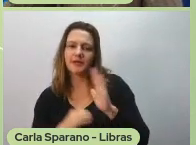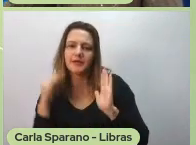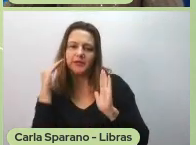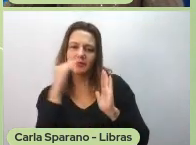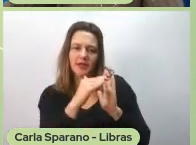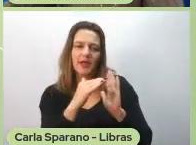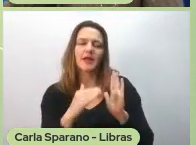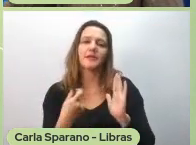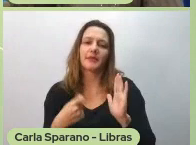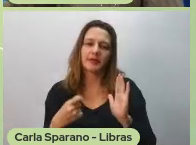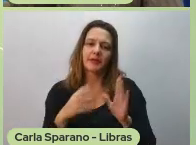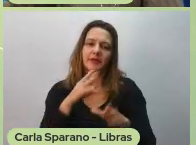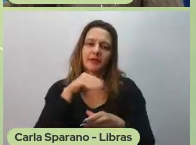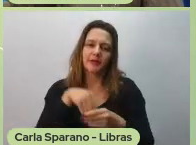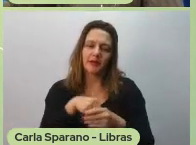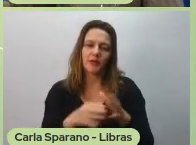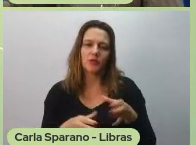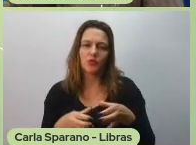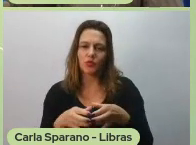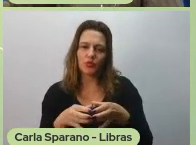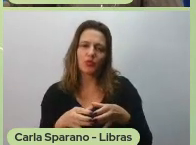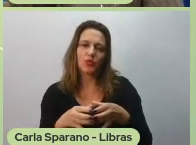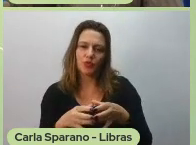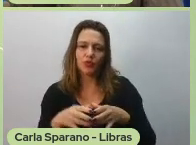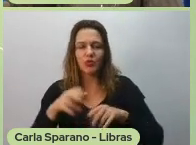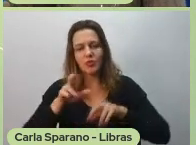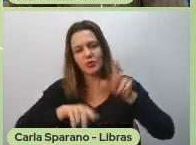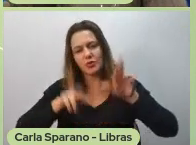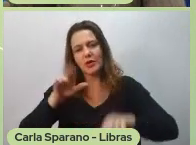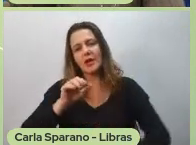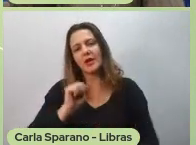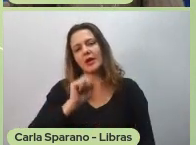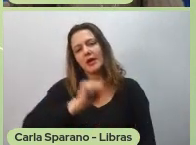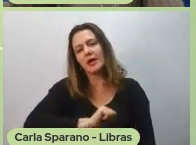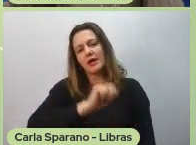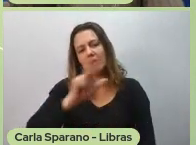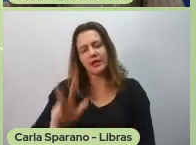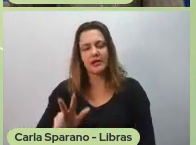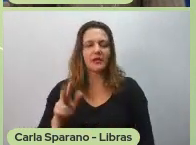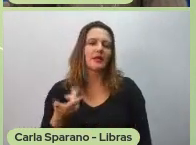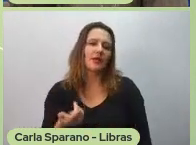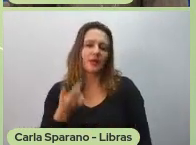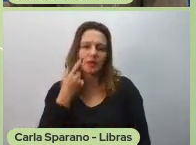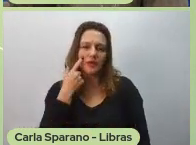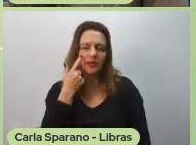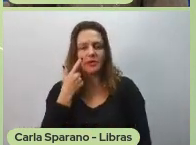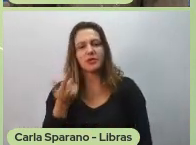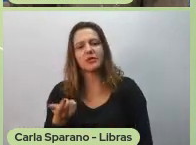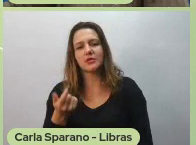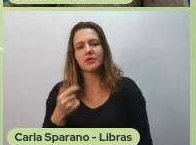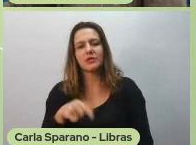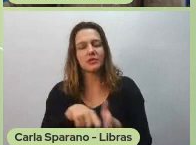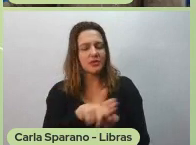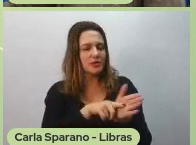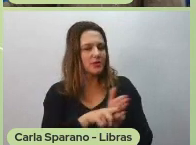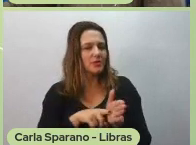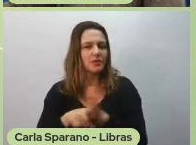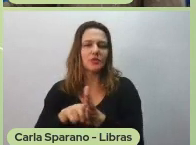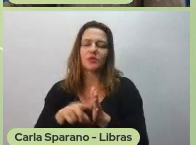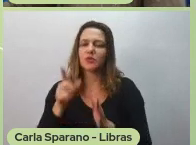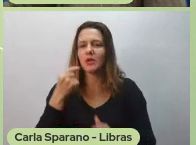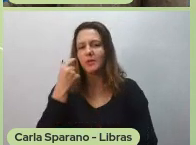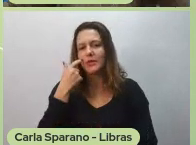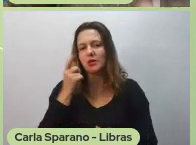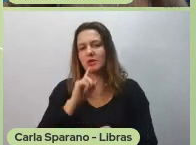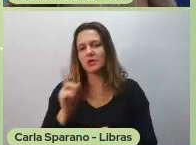então acaba sendo uma pauta impositiva. A Anatel até a gente consultou, não tem nada nesse sentido, nem está pensando em trazer nenhuma